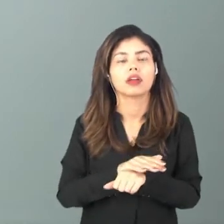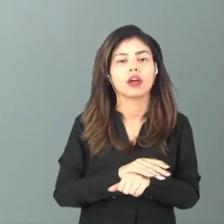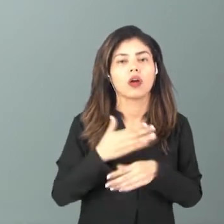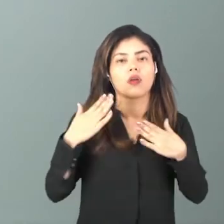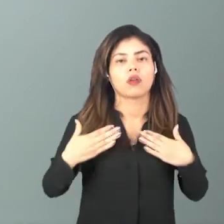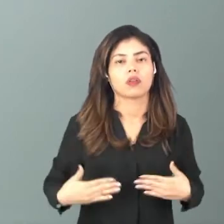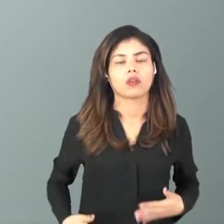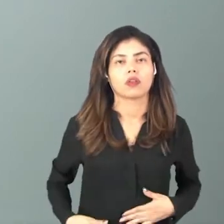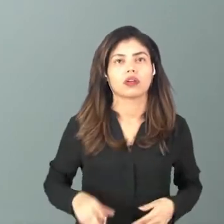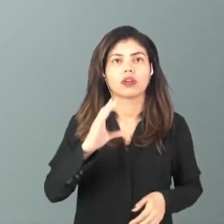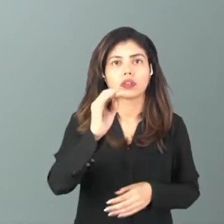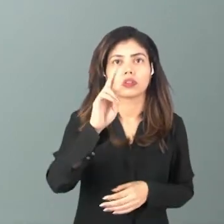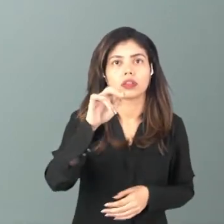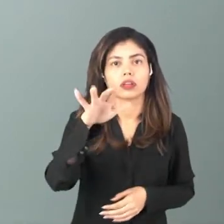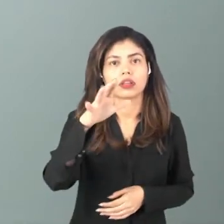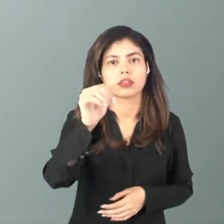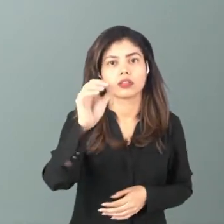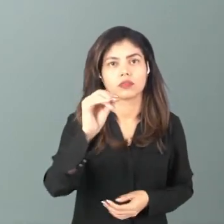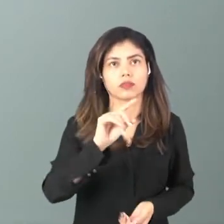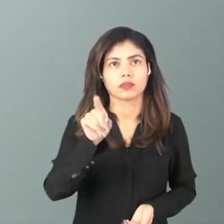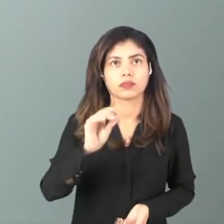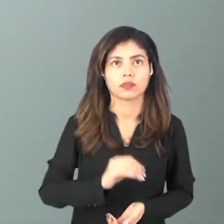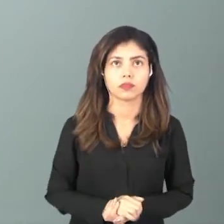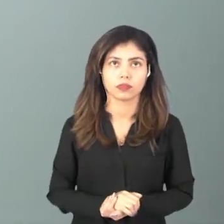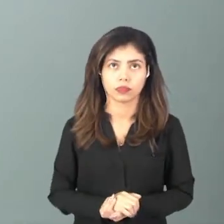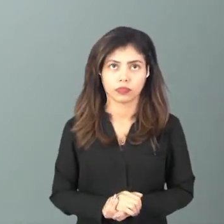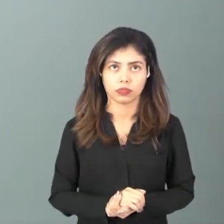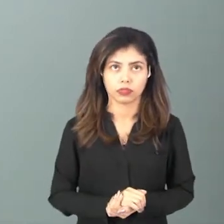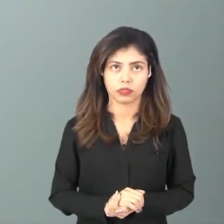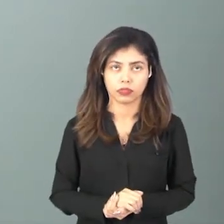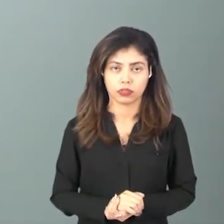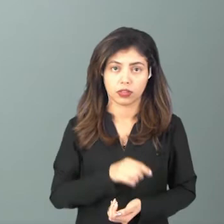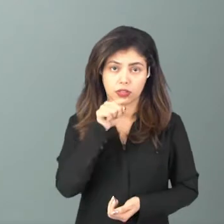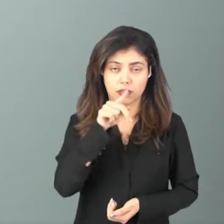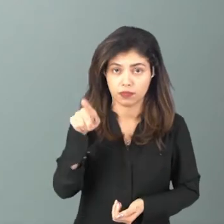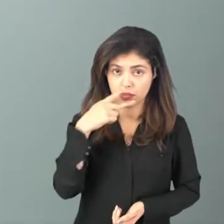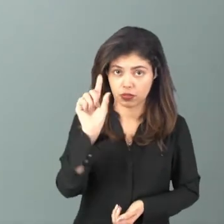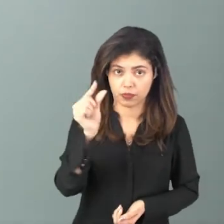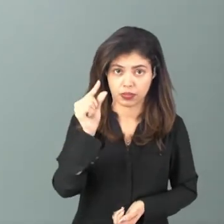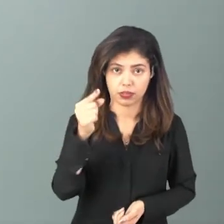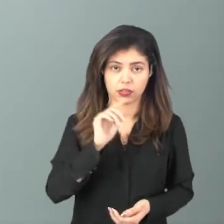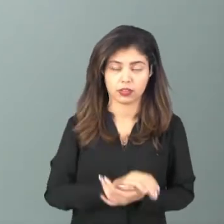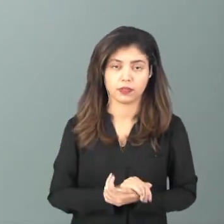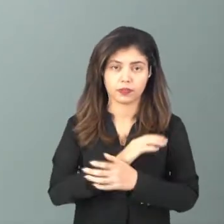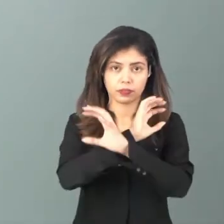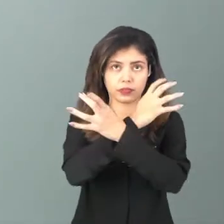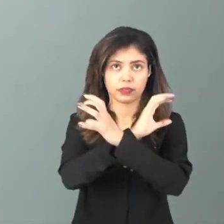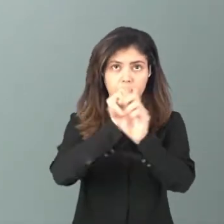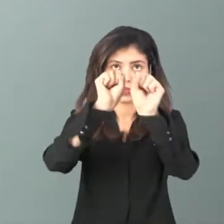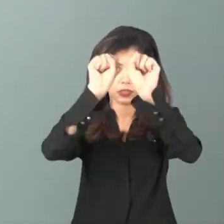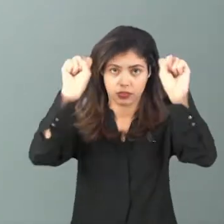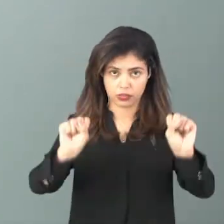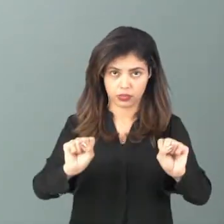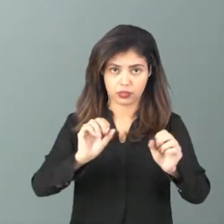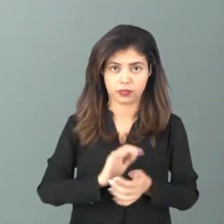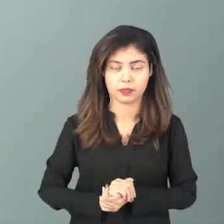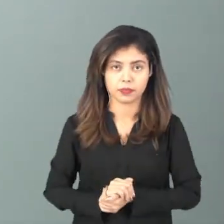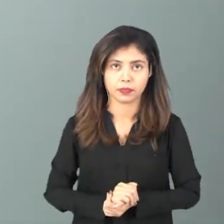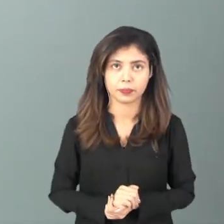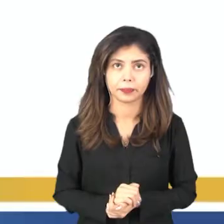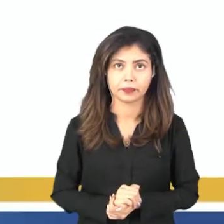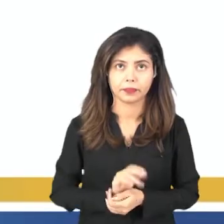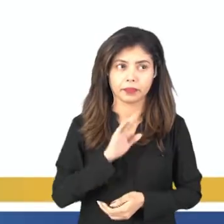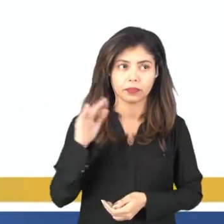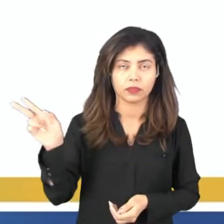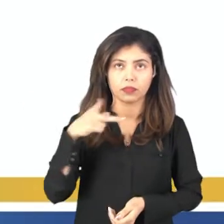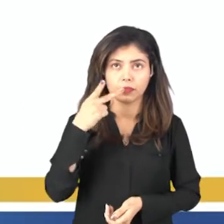corpo a estar em constante contração. E aqui falando um pouquinho aí sobre o sistema ósseo, sobre o esqueleto humano, né?